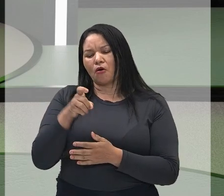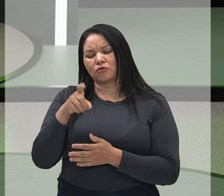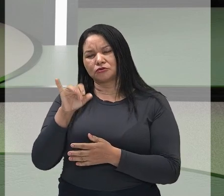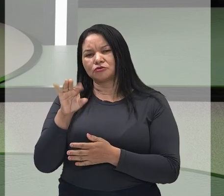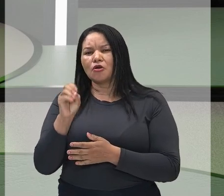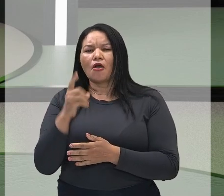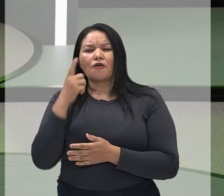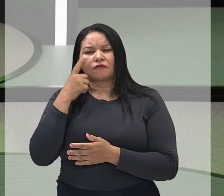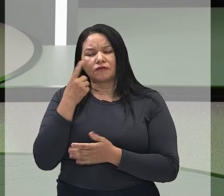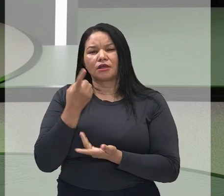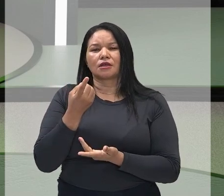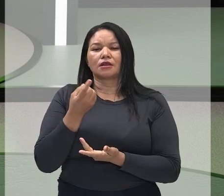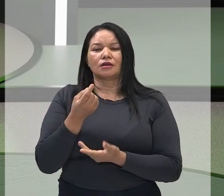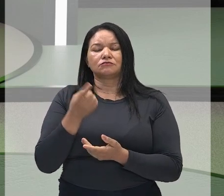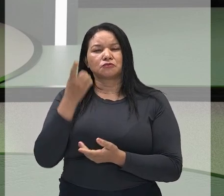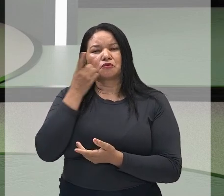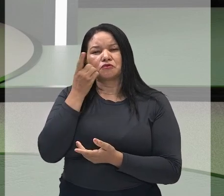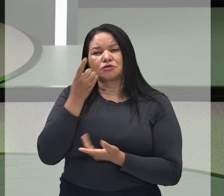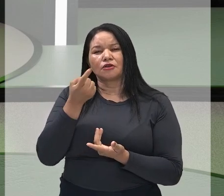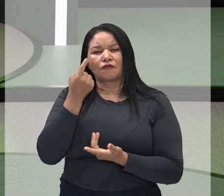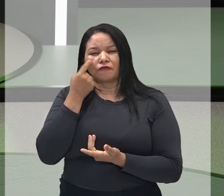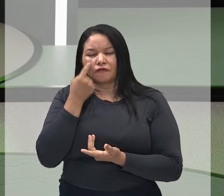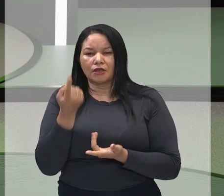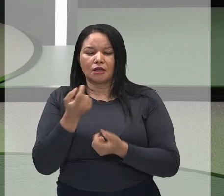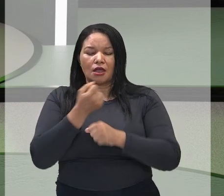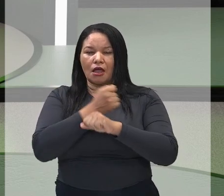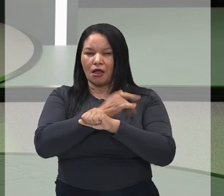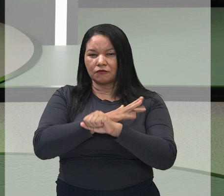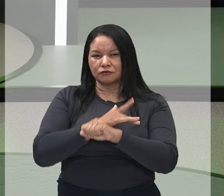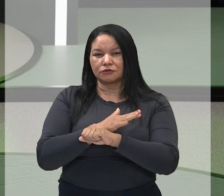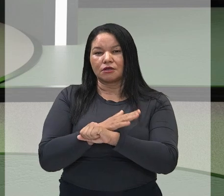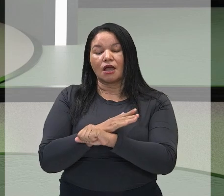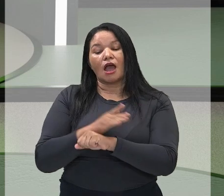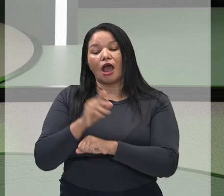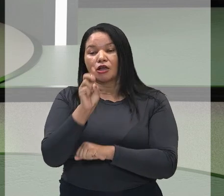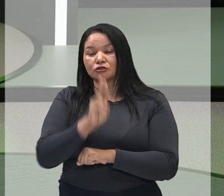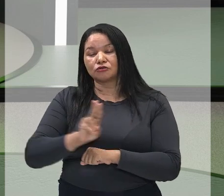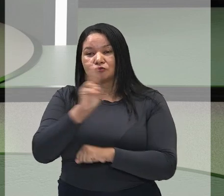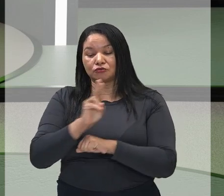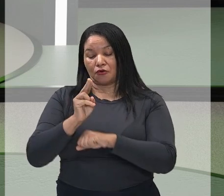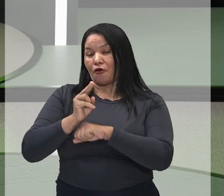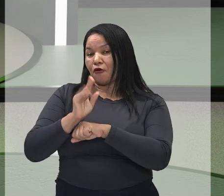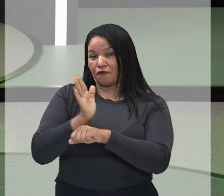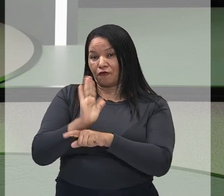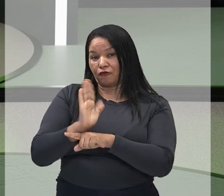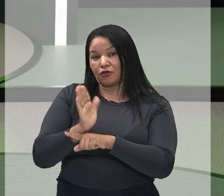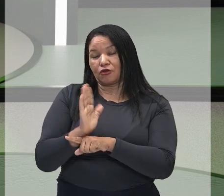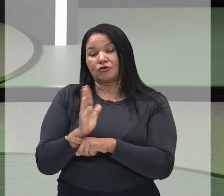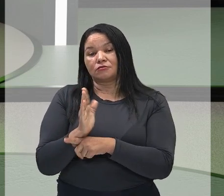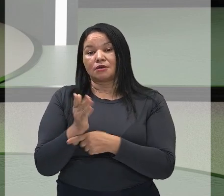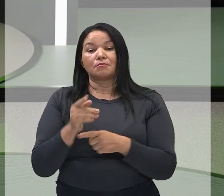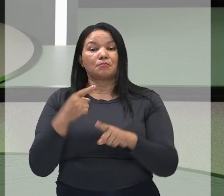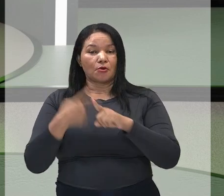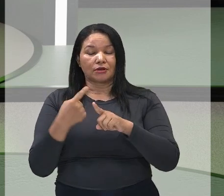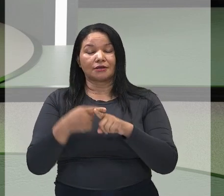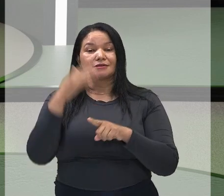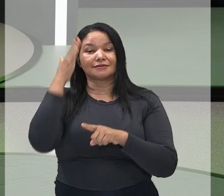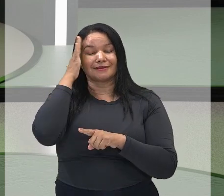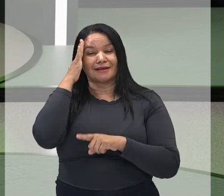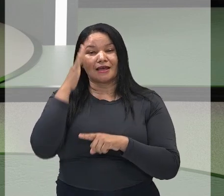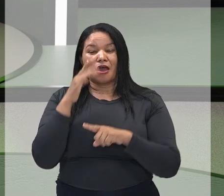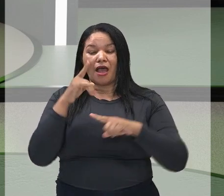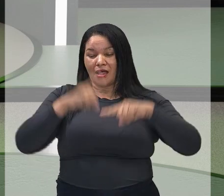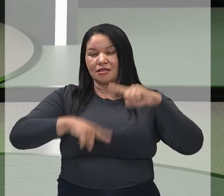dia a dia, Às vezes em filmes, certos personagens usam o ácido para atacar alguma coisa assim, porque a gente sabe que eles são elementos